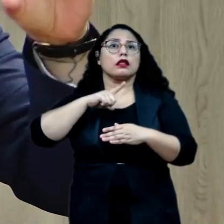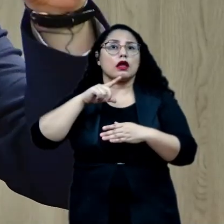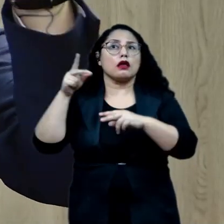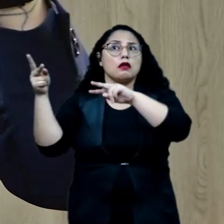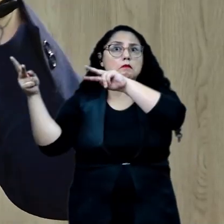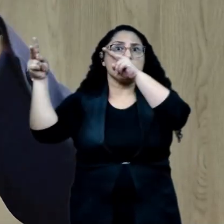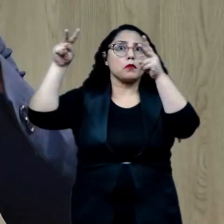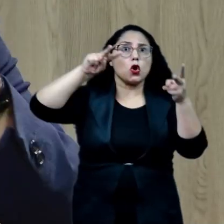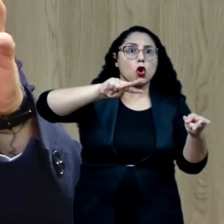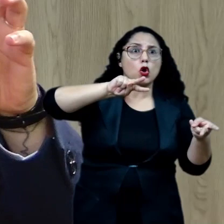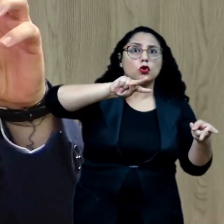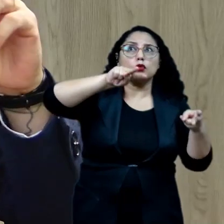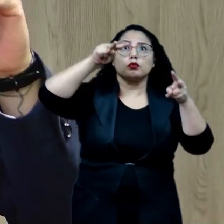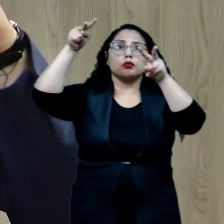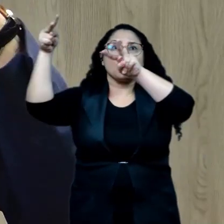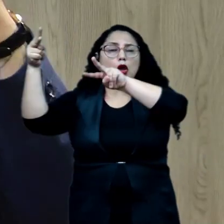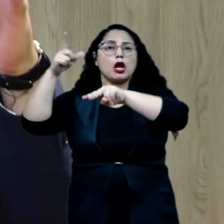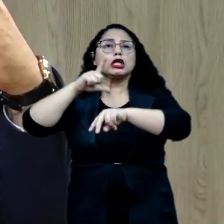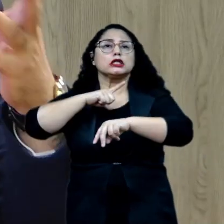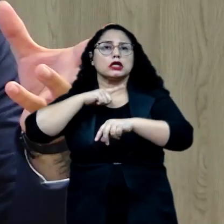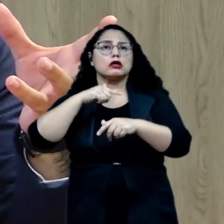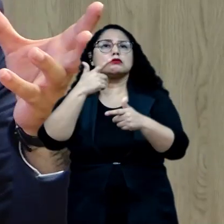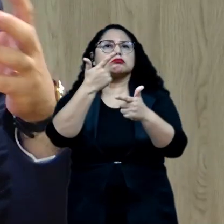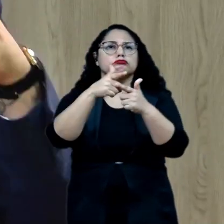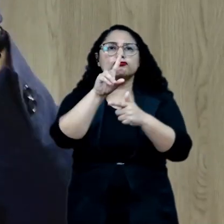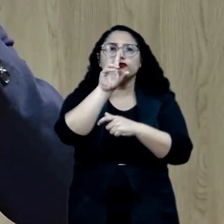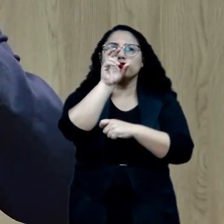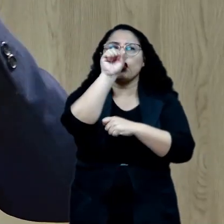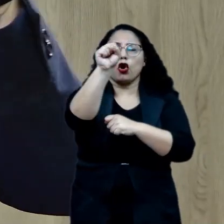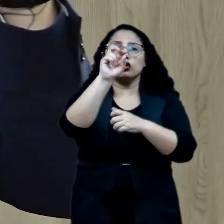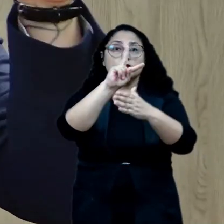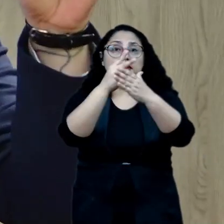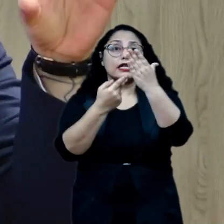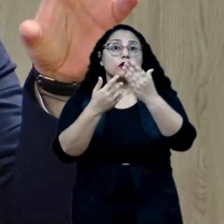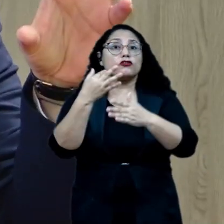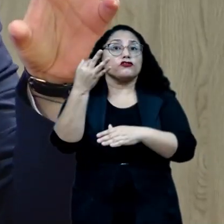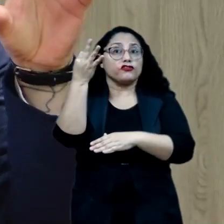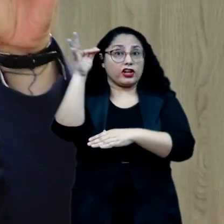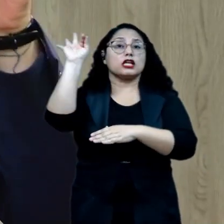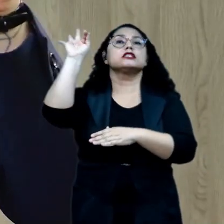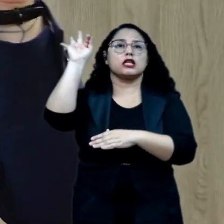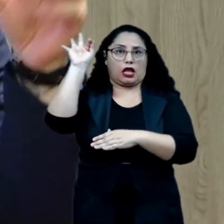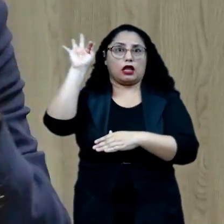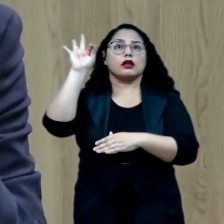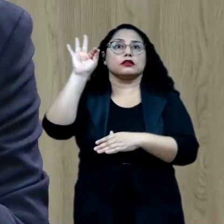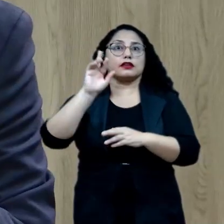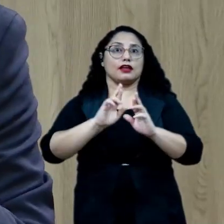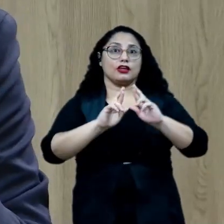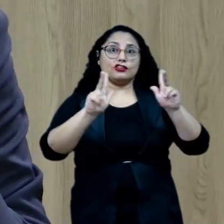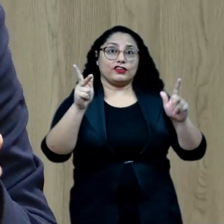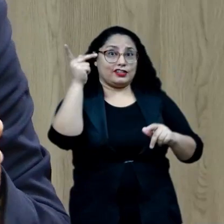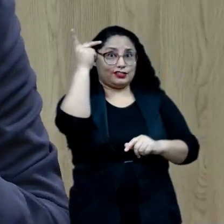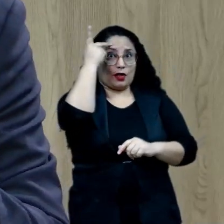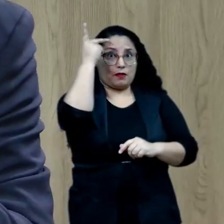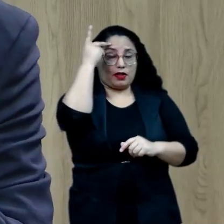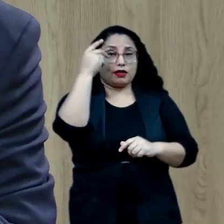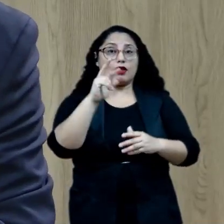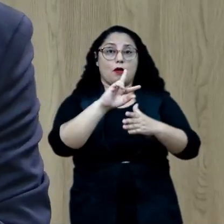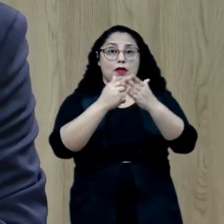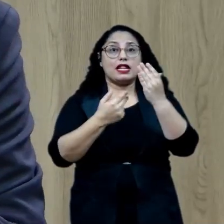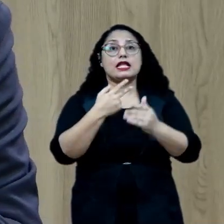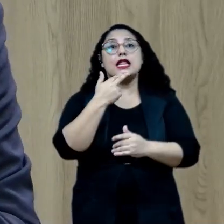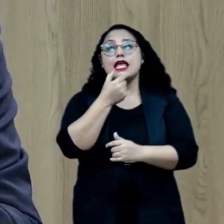da exportação. Então, tem uma demanda muito forte para o bilinguismo francês, que é diferente do de São Paulo, que é um